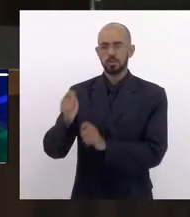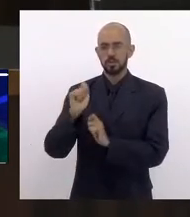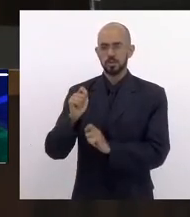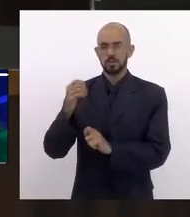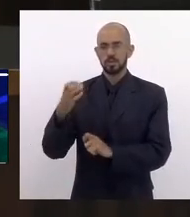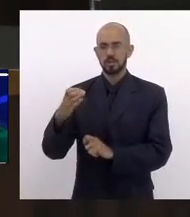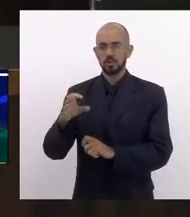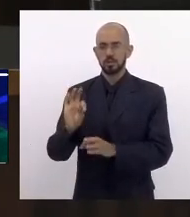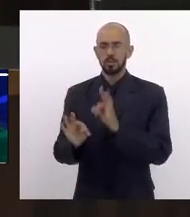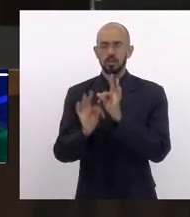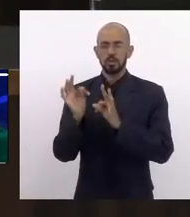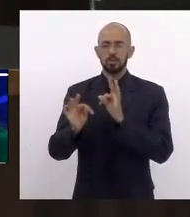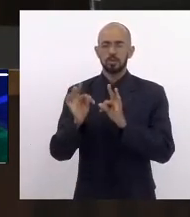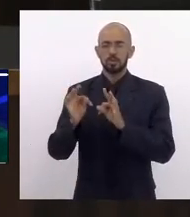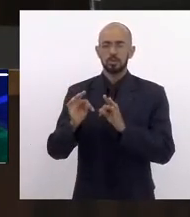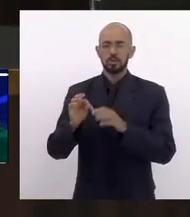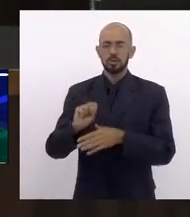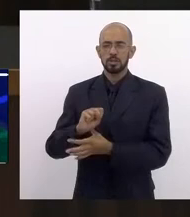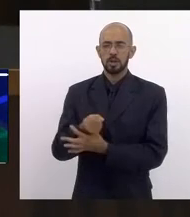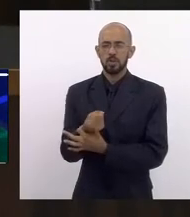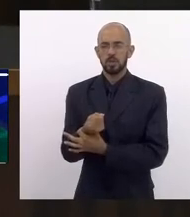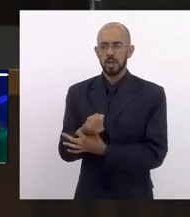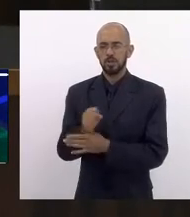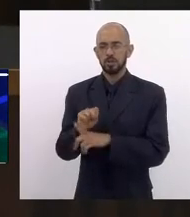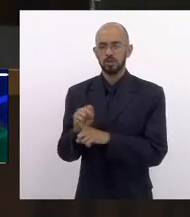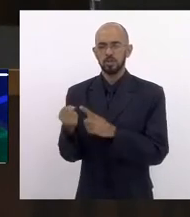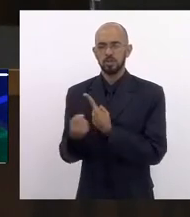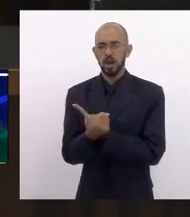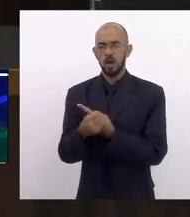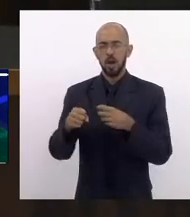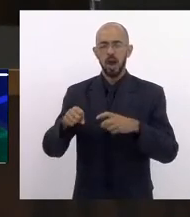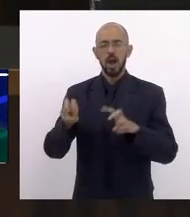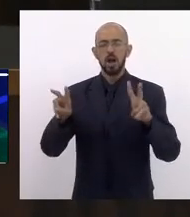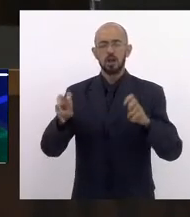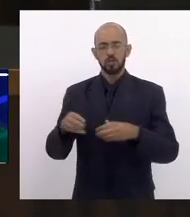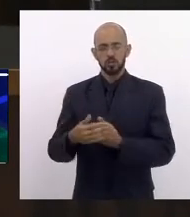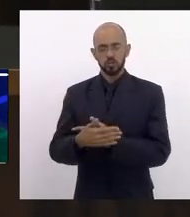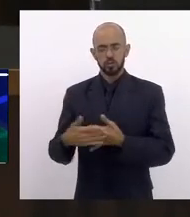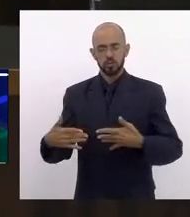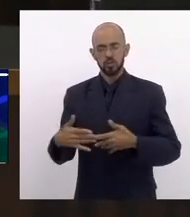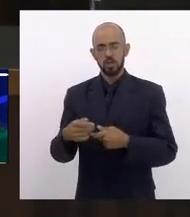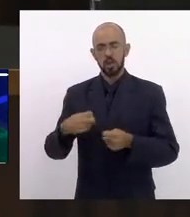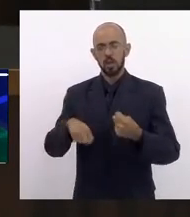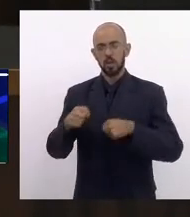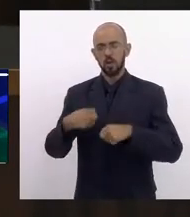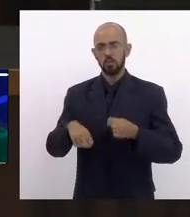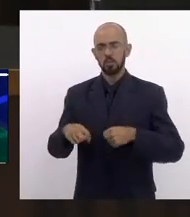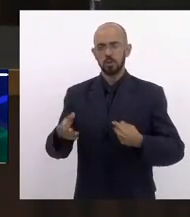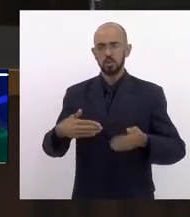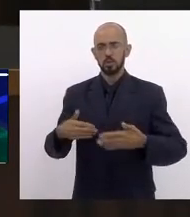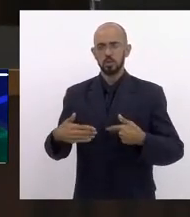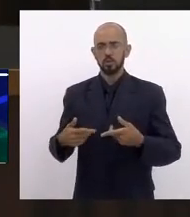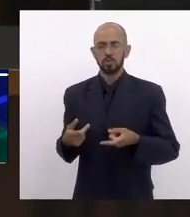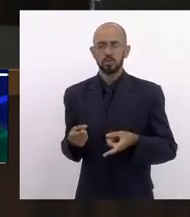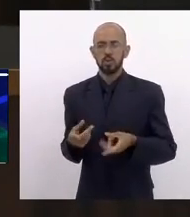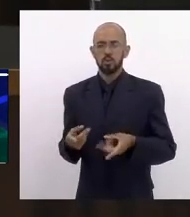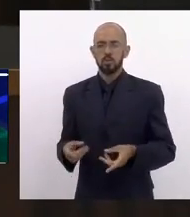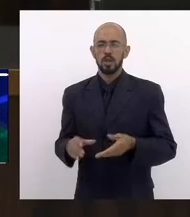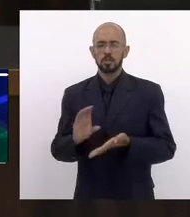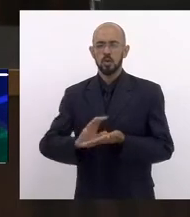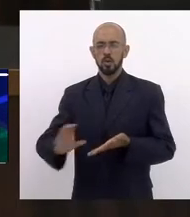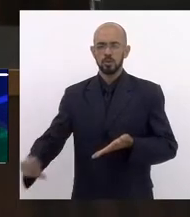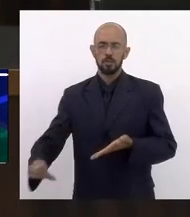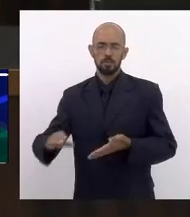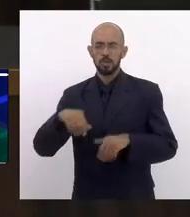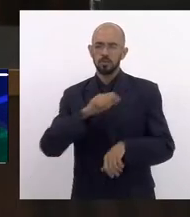Legislação Social e Seguridade Social, de Assuntos Municipais e Desenvolvimento Regionais, de Economia, Indústria e Comércio, Orçamento,